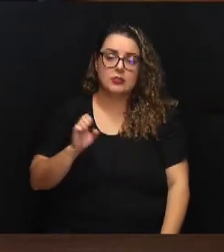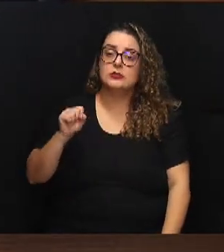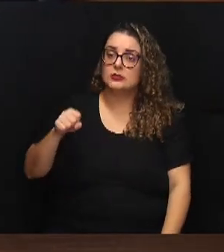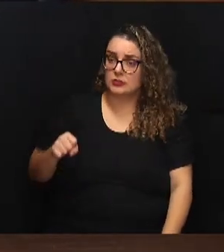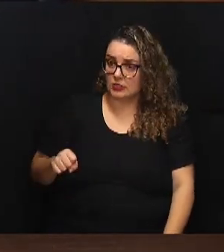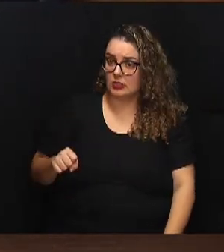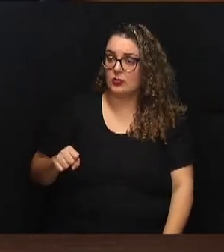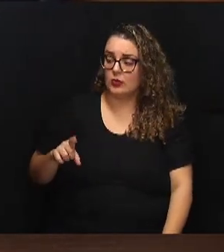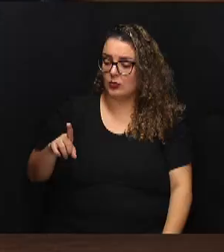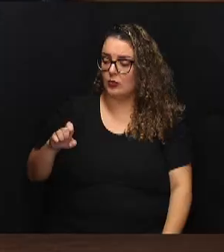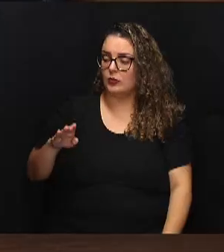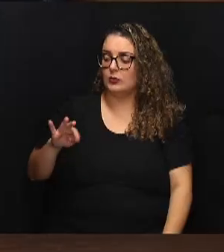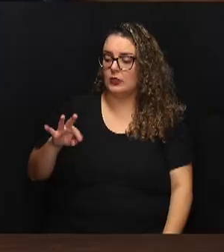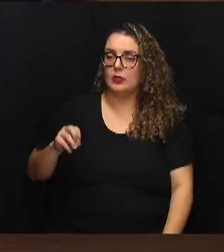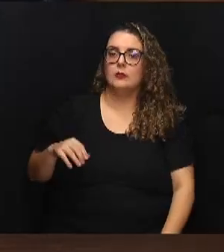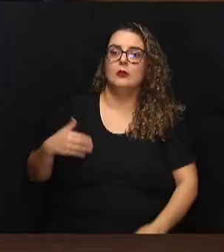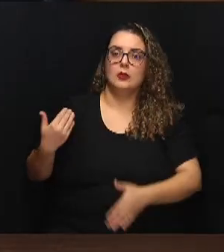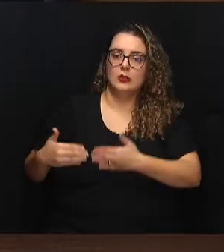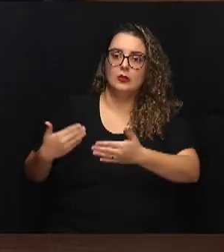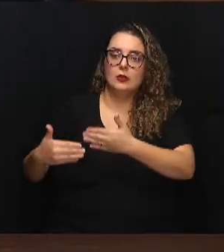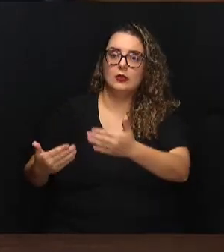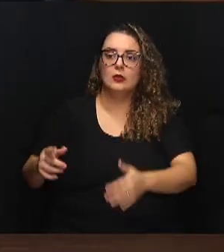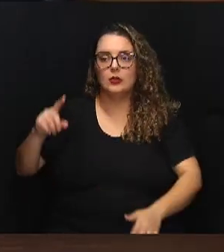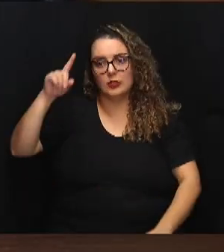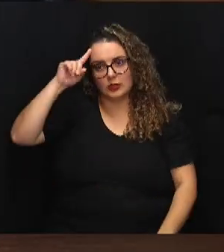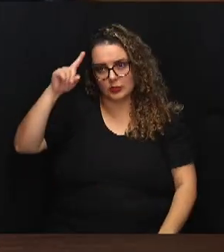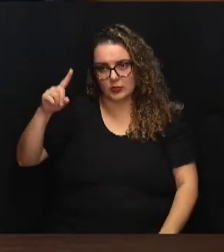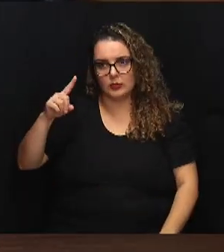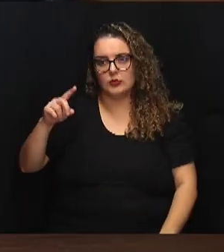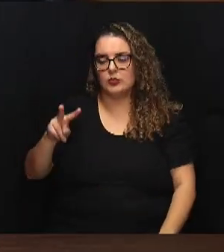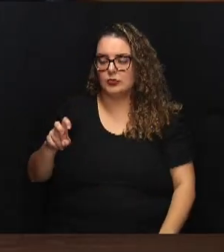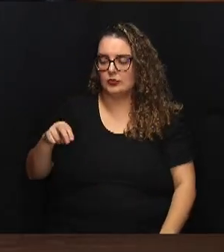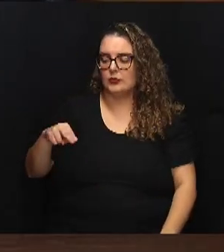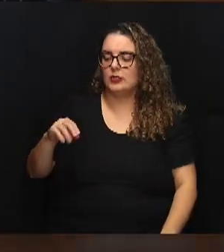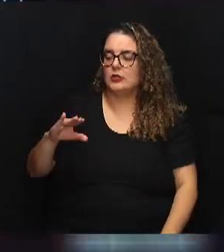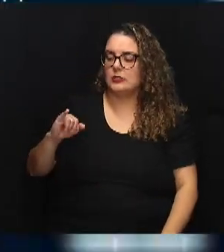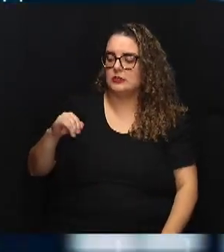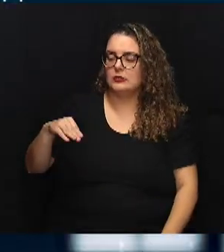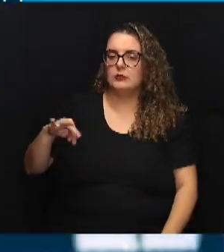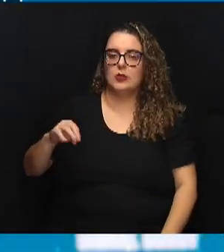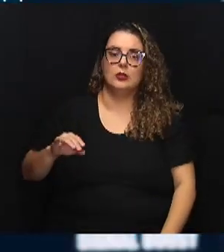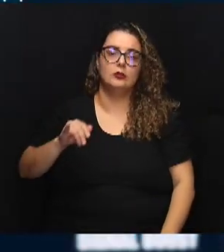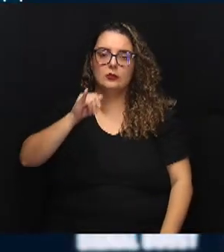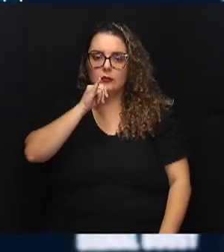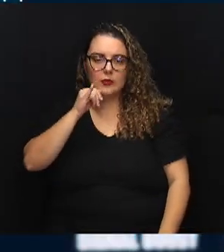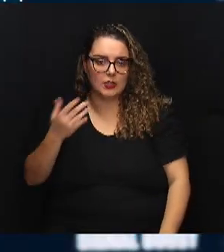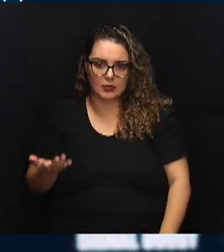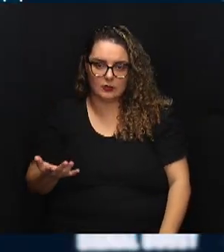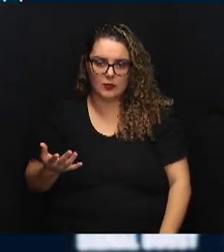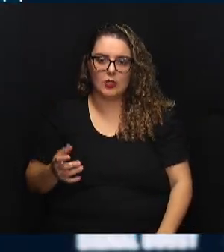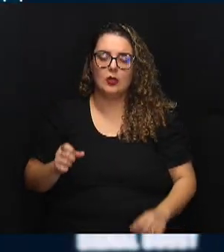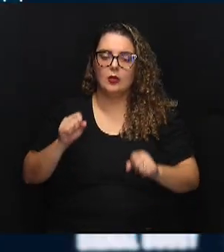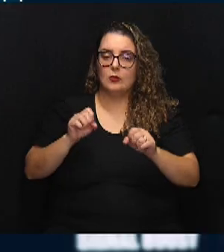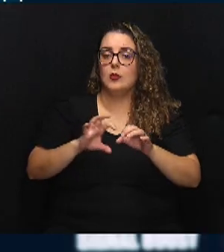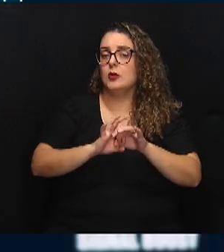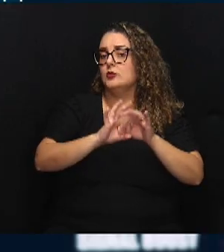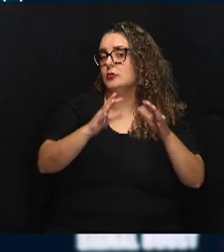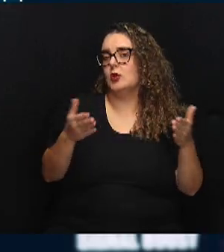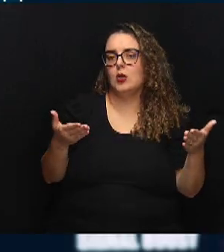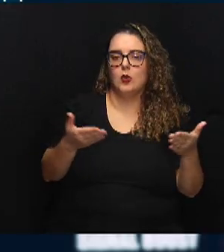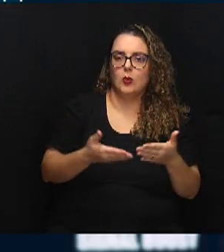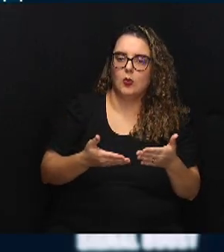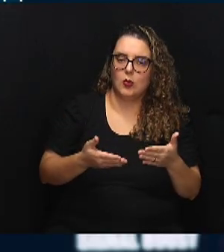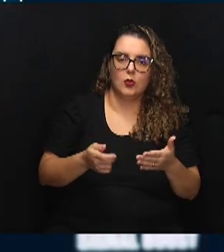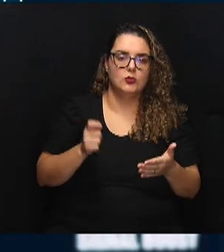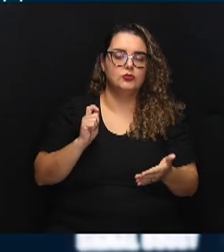os débitos recorrentemente na data de vencimento. Então, você pode autorizar hoje o que você